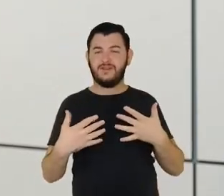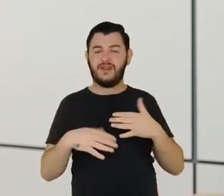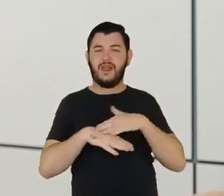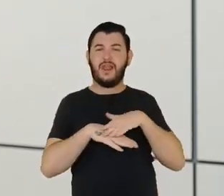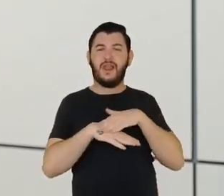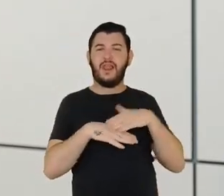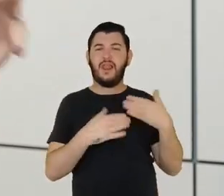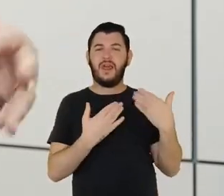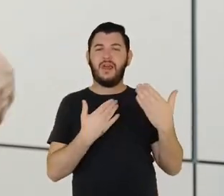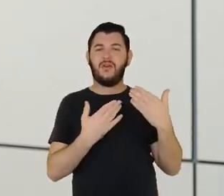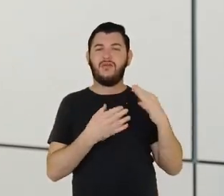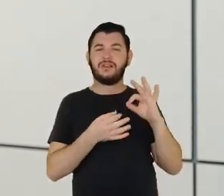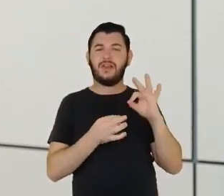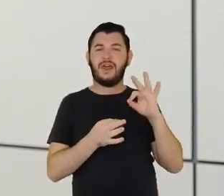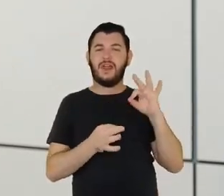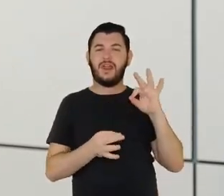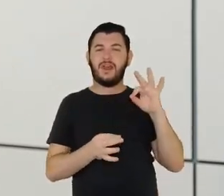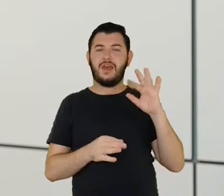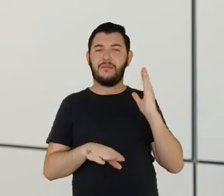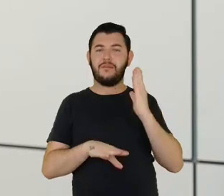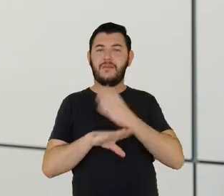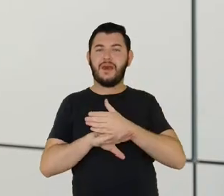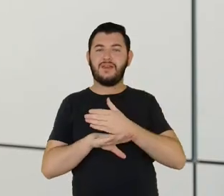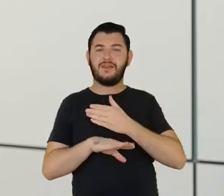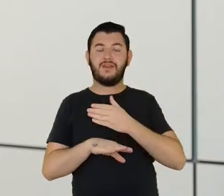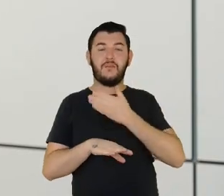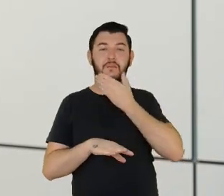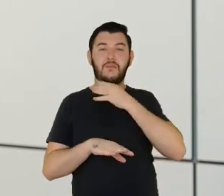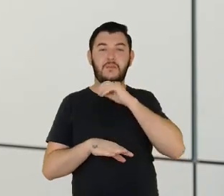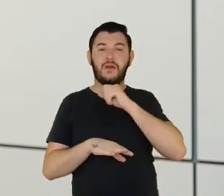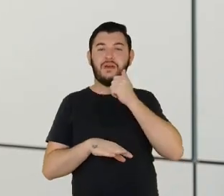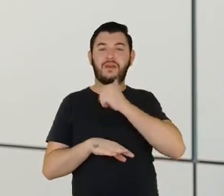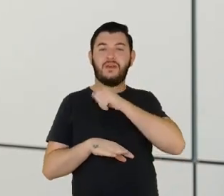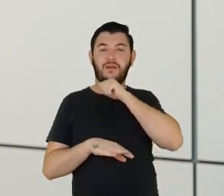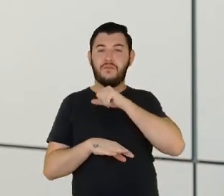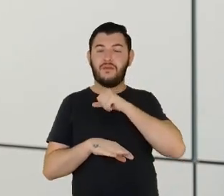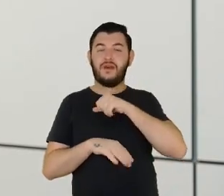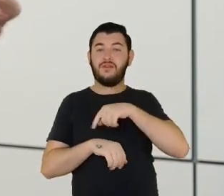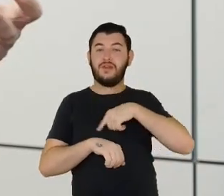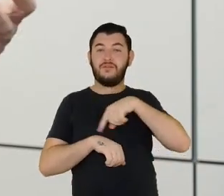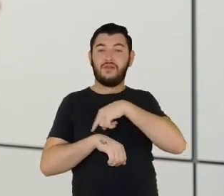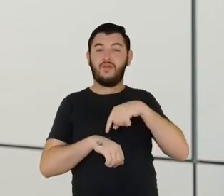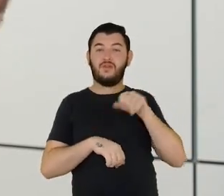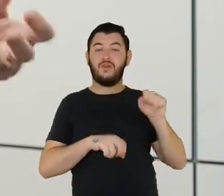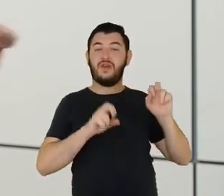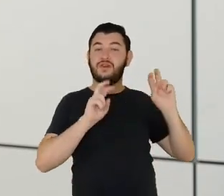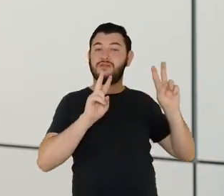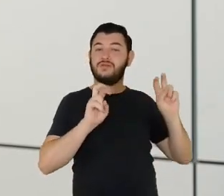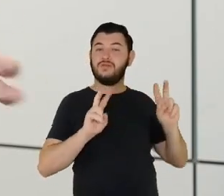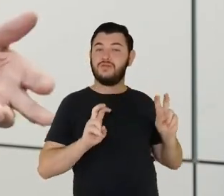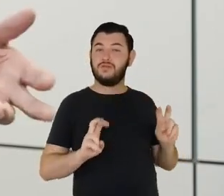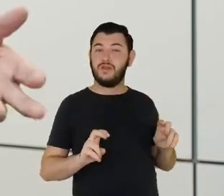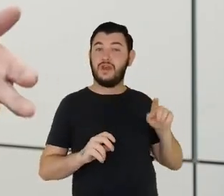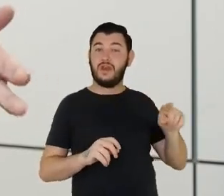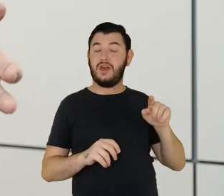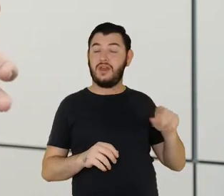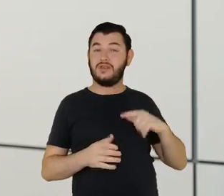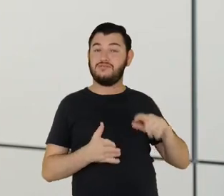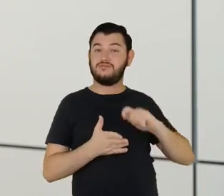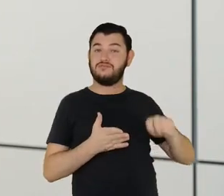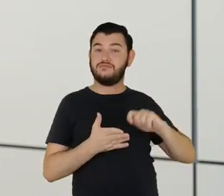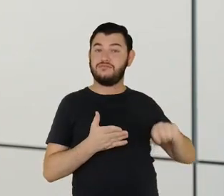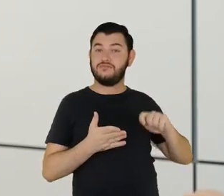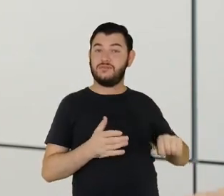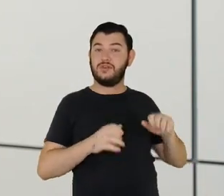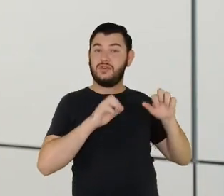todo, ela tem muito assunto sempre. É uma grande cronista, escreve muito bem, é uma grande escritora, os 2 livros dela são sensacionais.